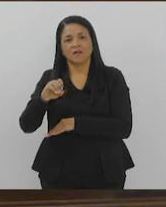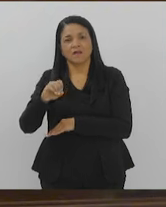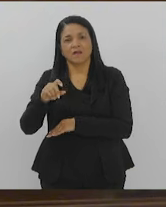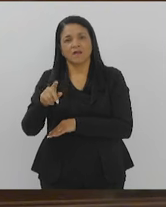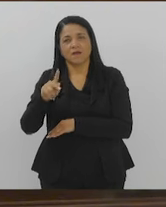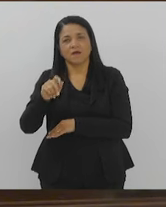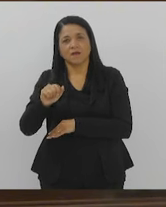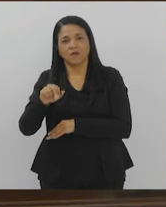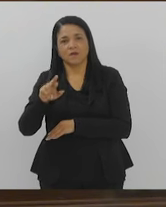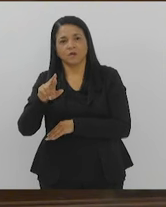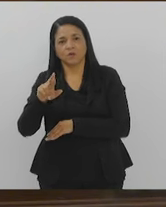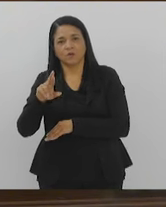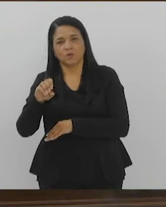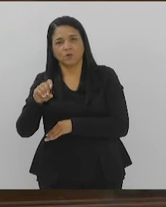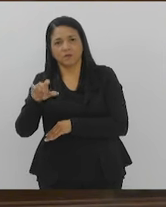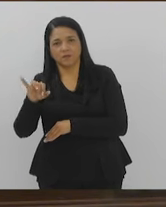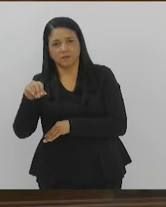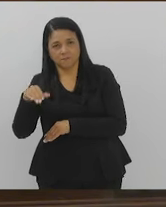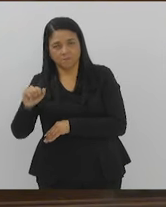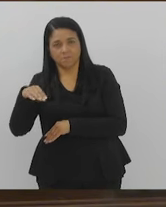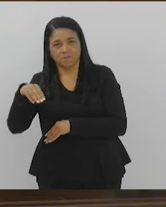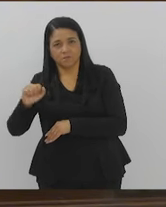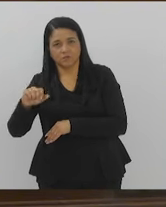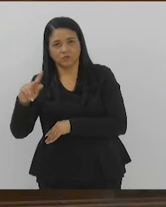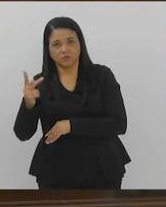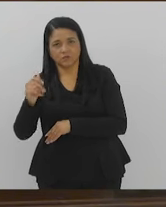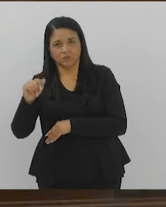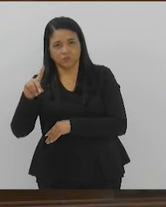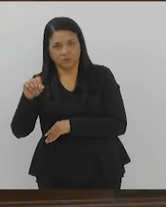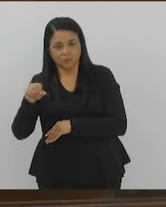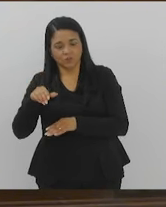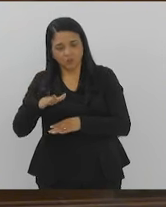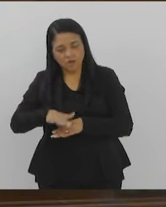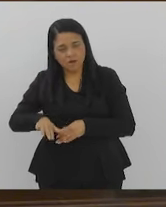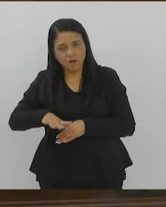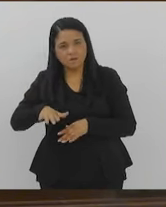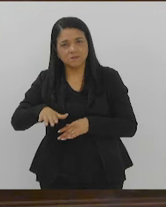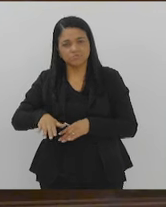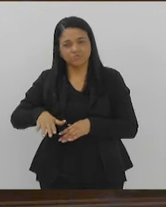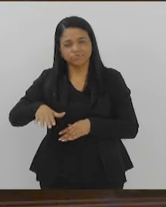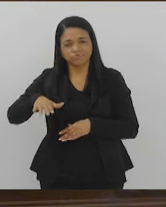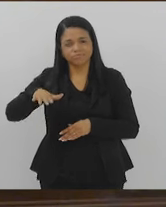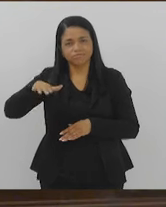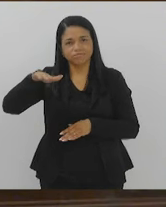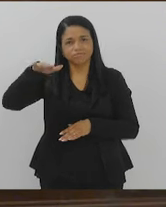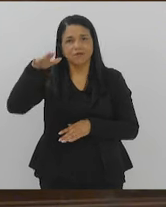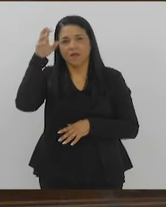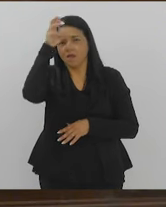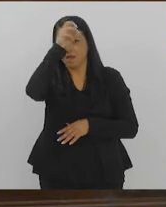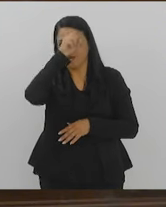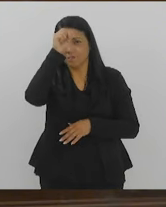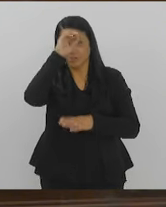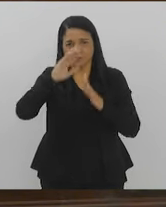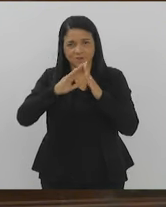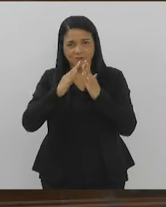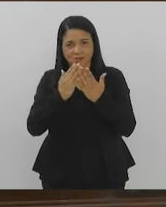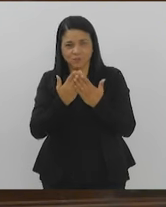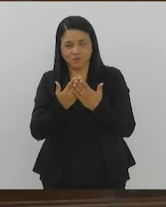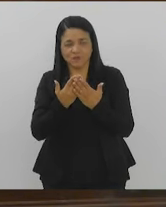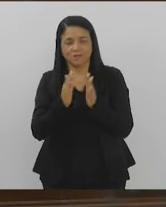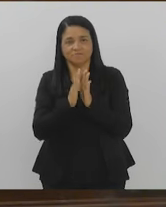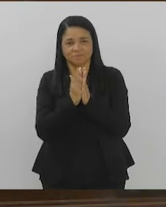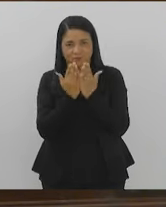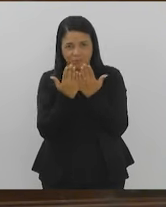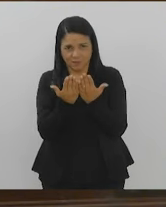estive ali criança e aprendendo na escola dominical.